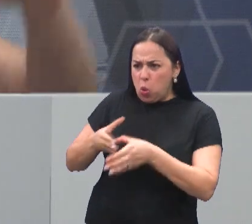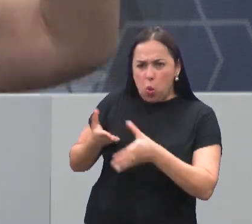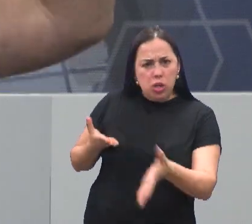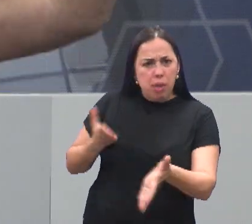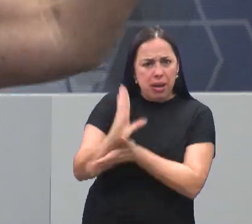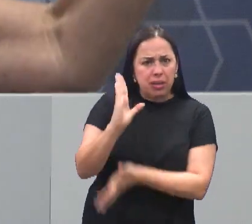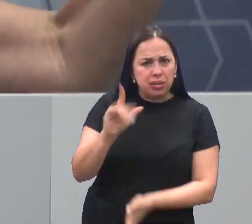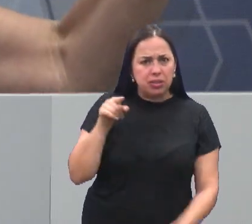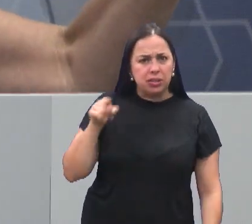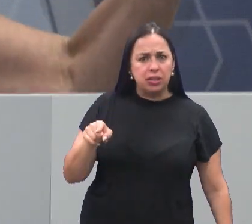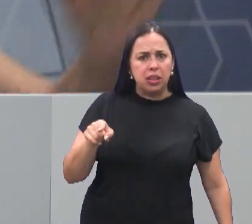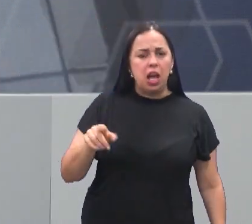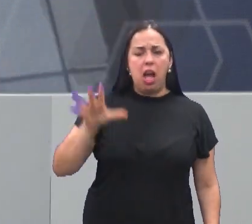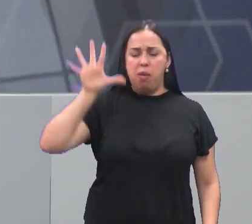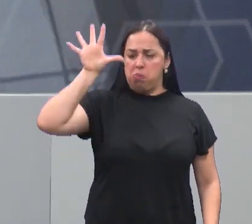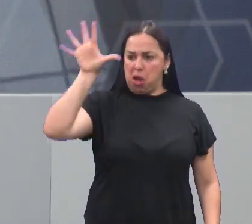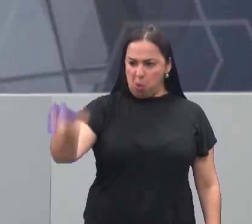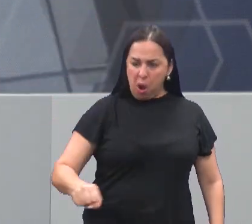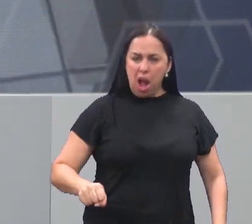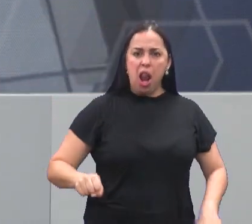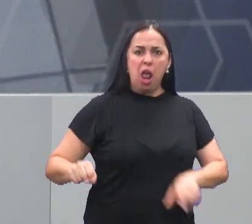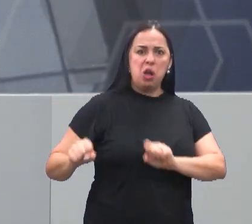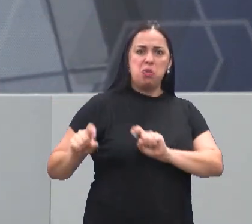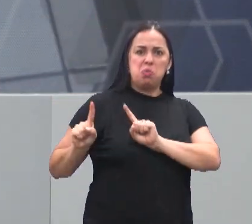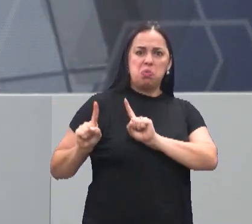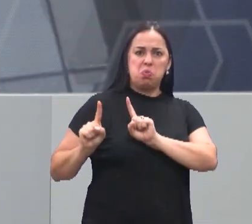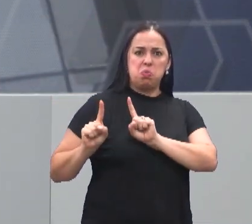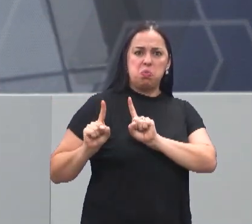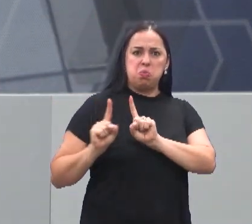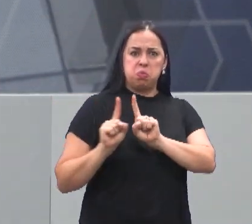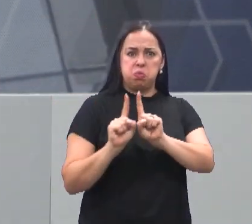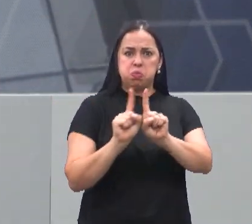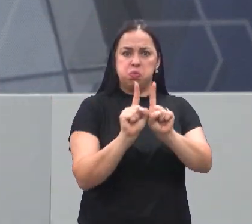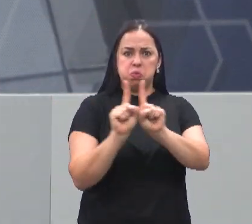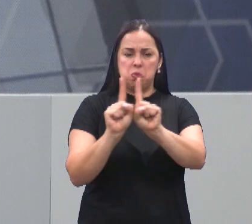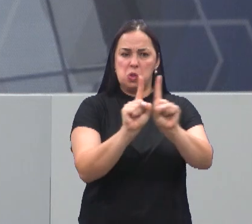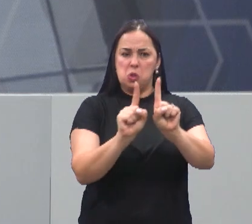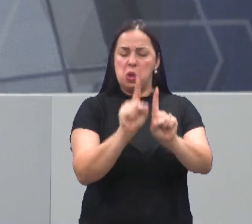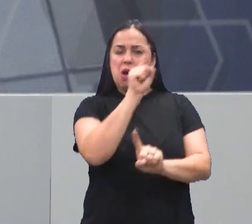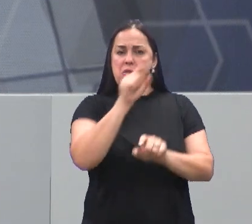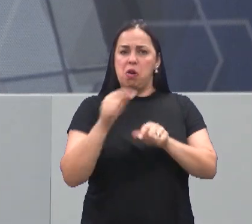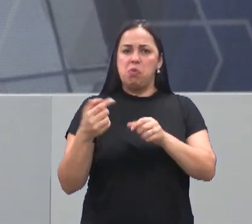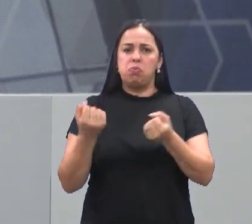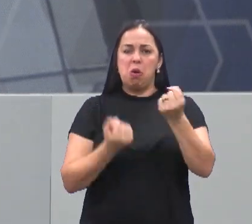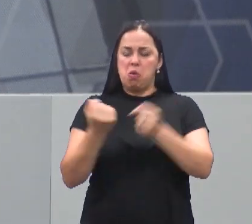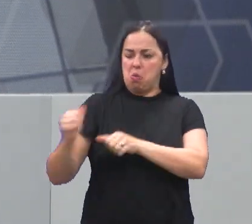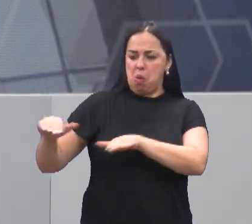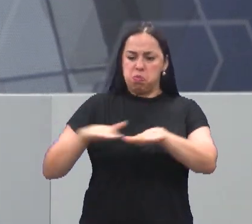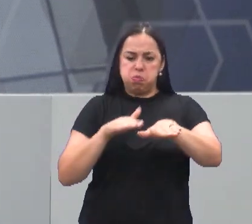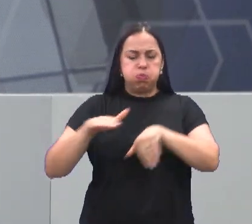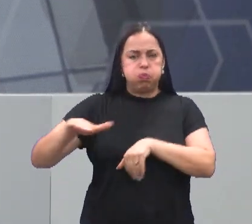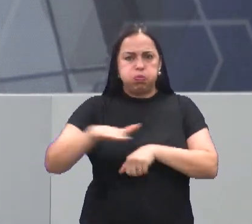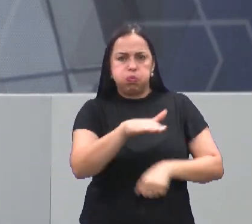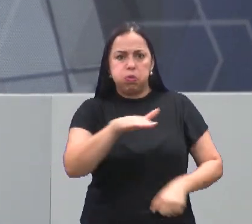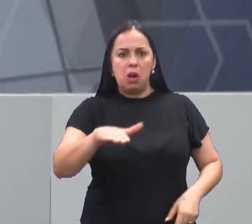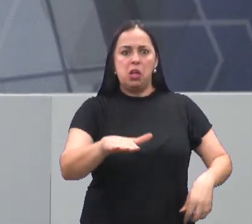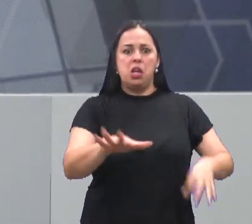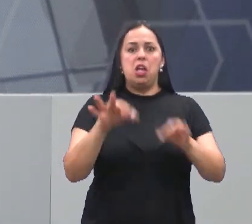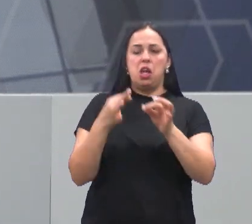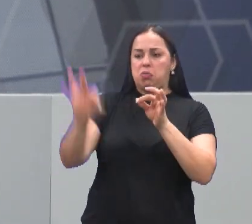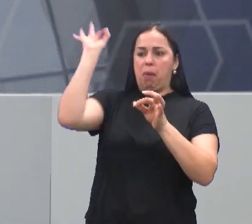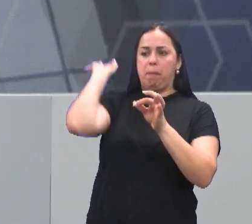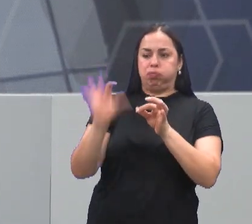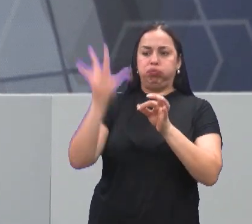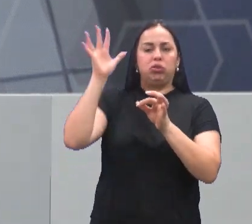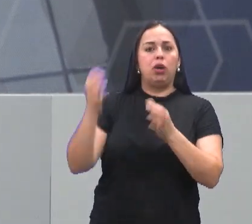no supermercado, levou o carro e foi para São Paulo e colocou fogo. Os 2 filhos delas, olha o